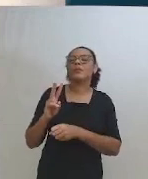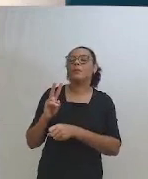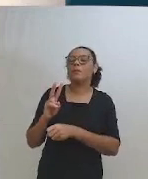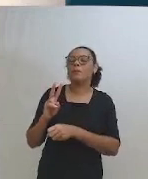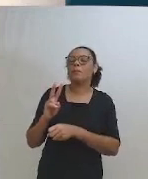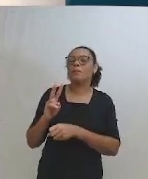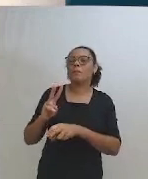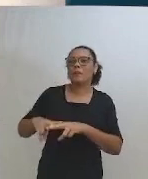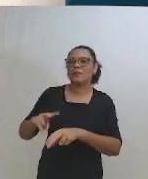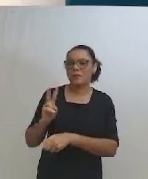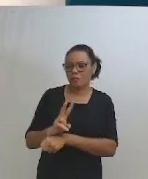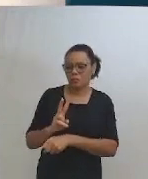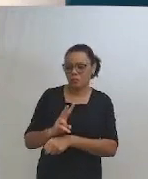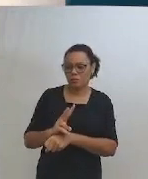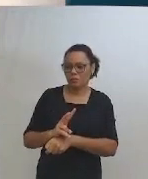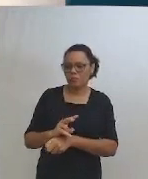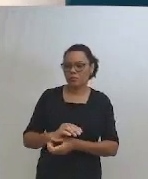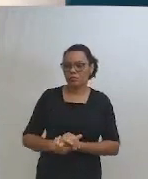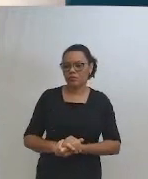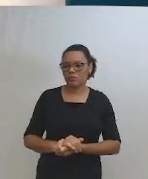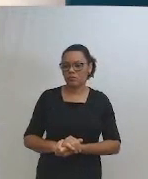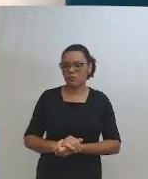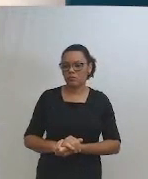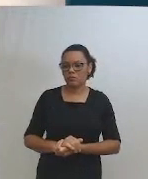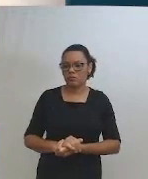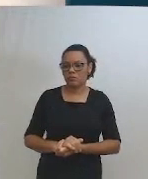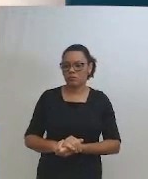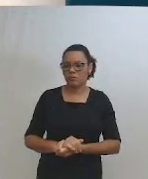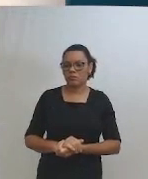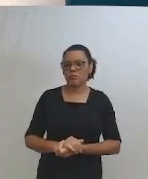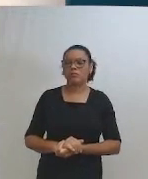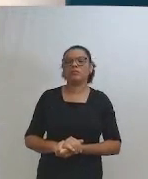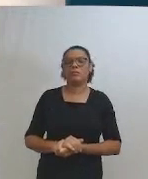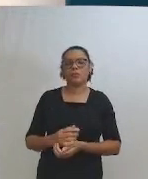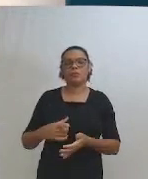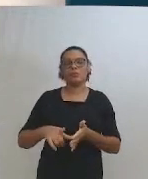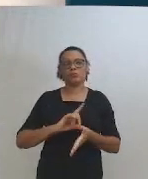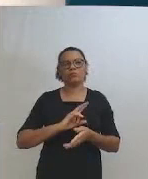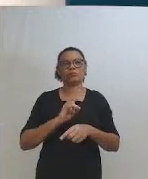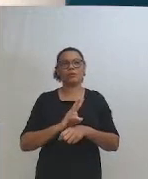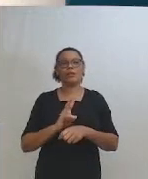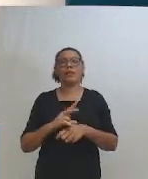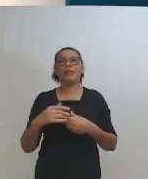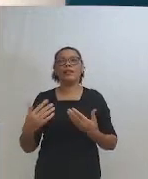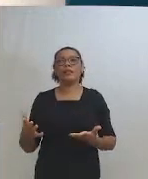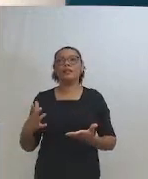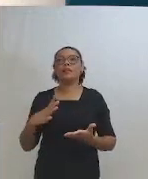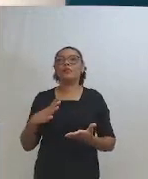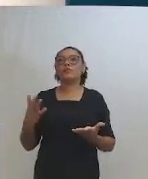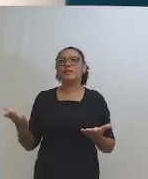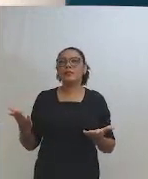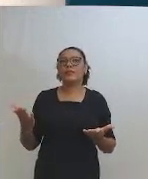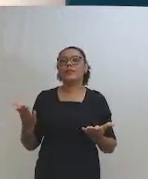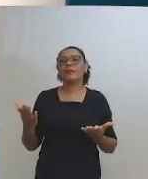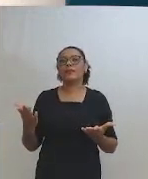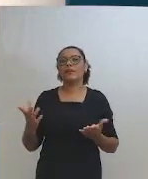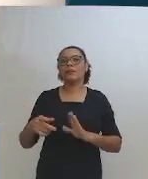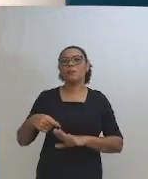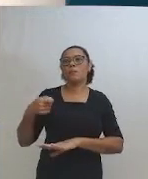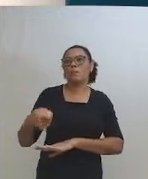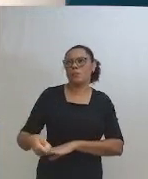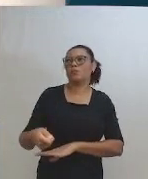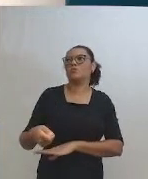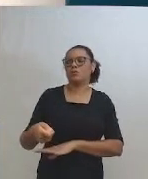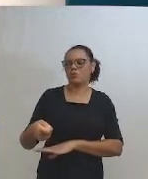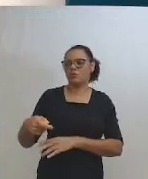suas finalidades cautelares ou preventivas, visto que não se associa impositivamente ao juízo de necessidade, mas